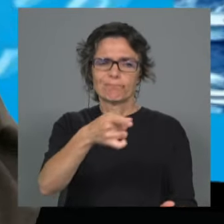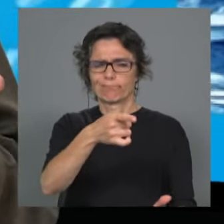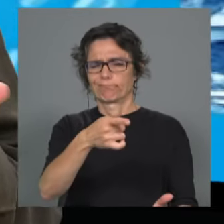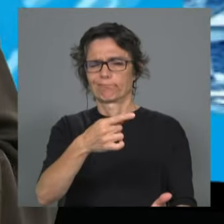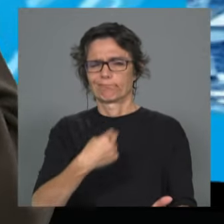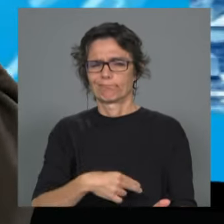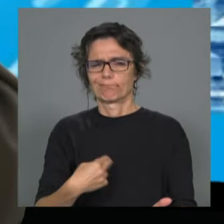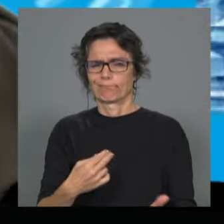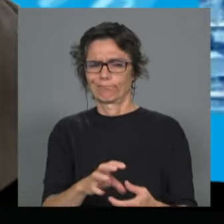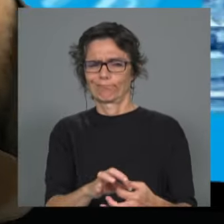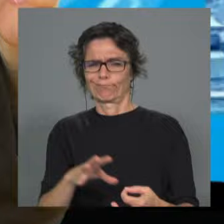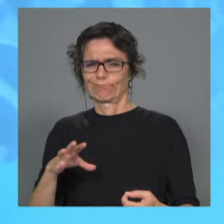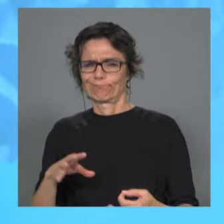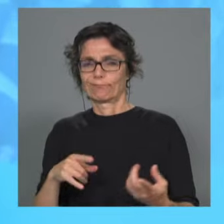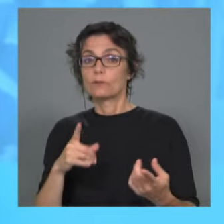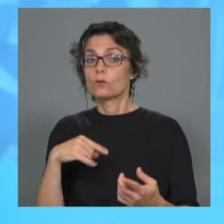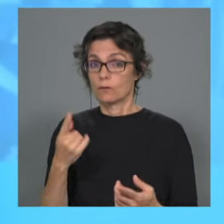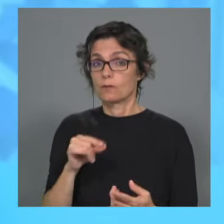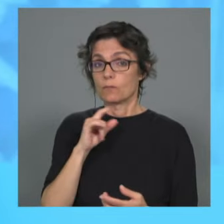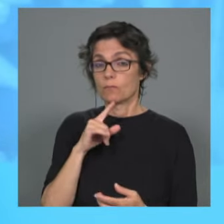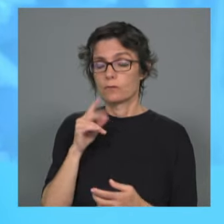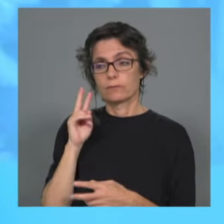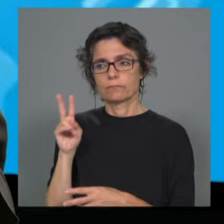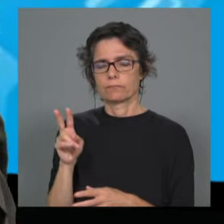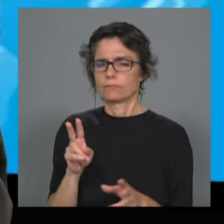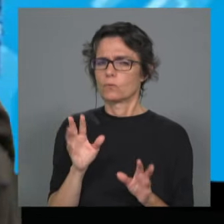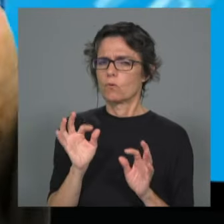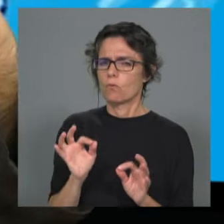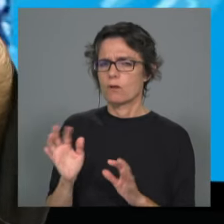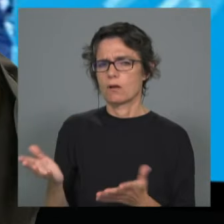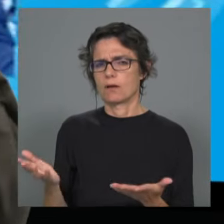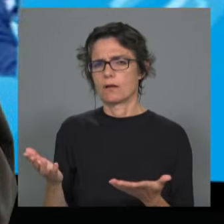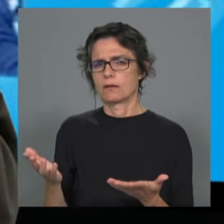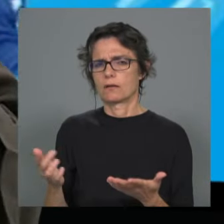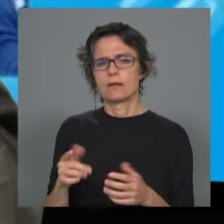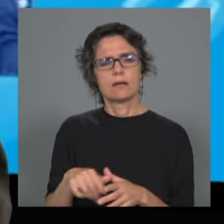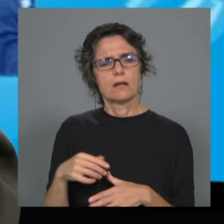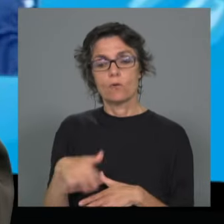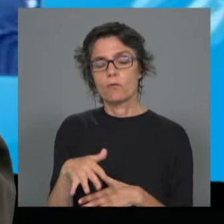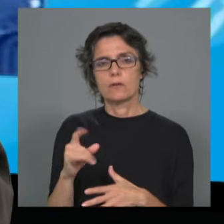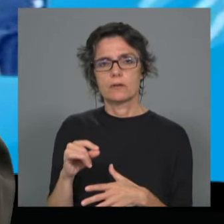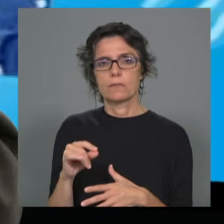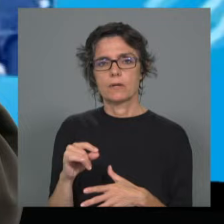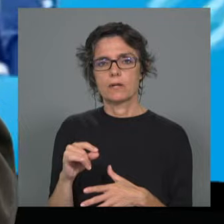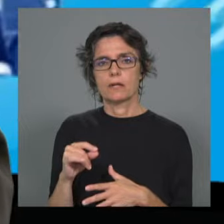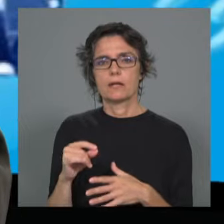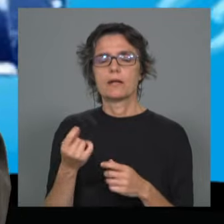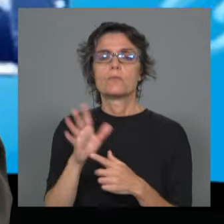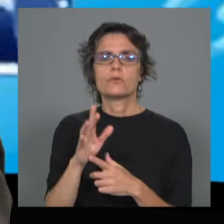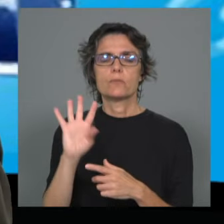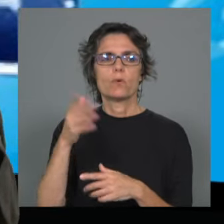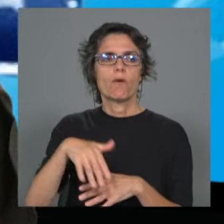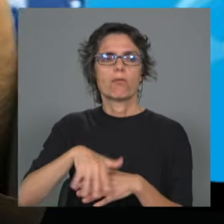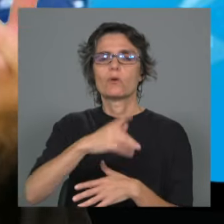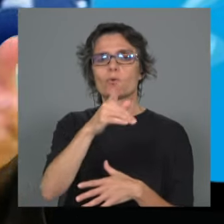nós aí também podemos também ter o olhar atento à nossa volta. Se calhar quando saímos à rua também seria importante colocarmos na nossa mochila uma garrafa de água, uma